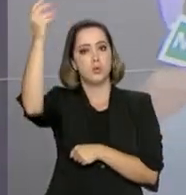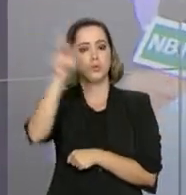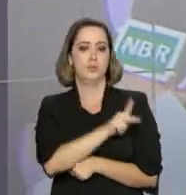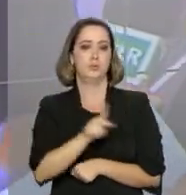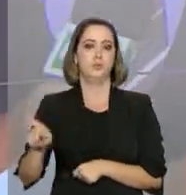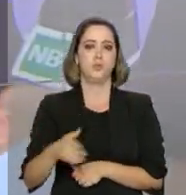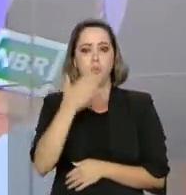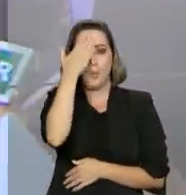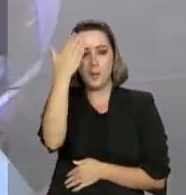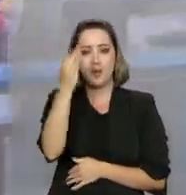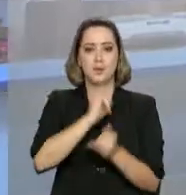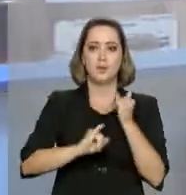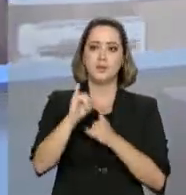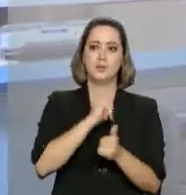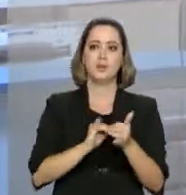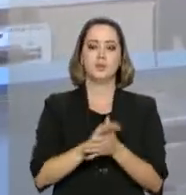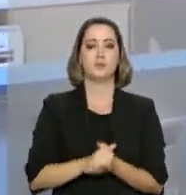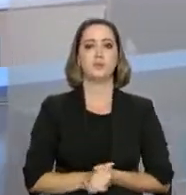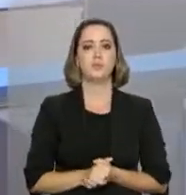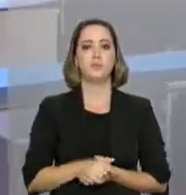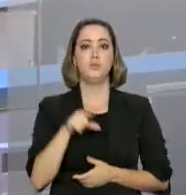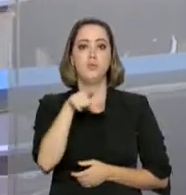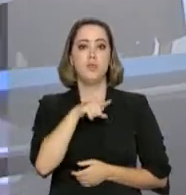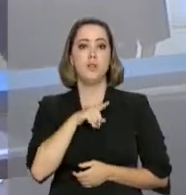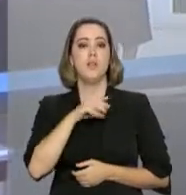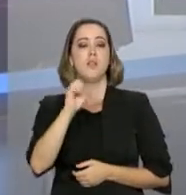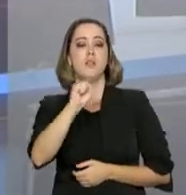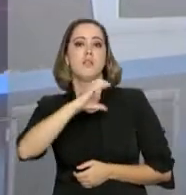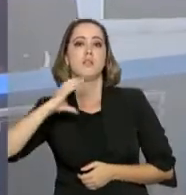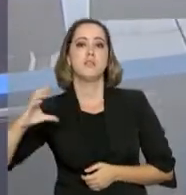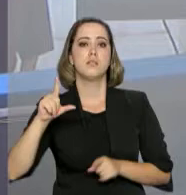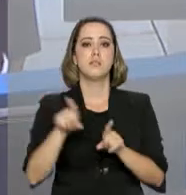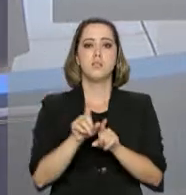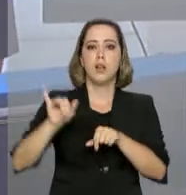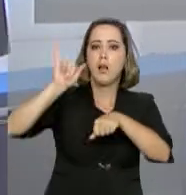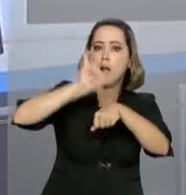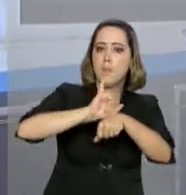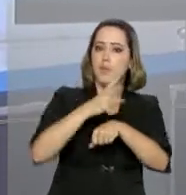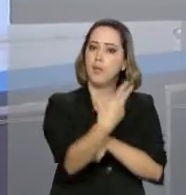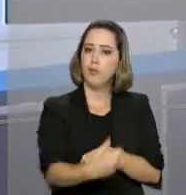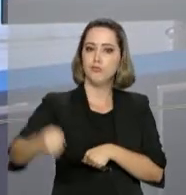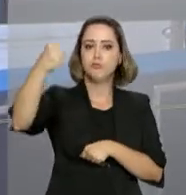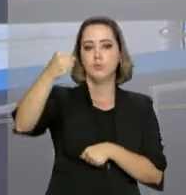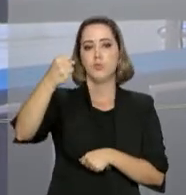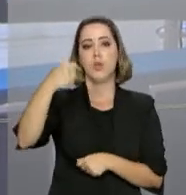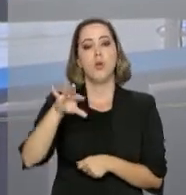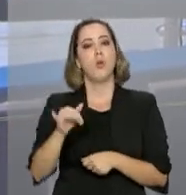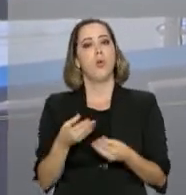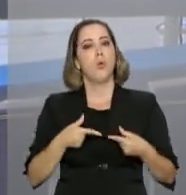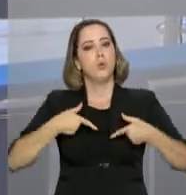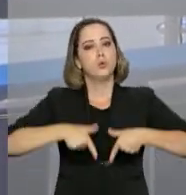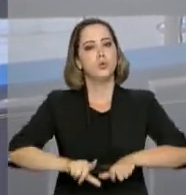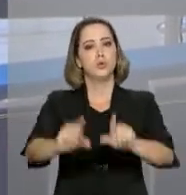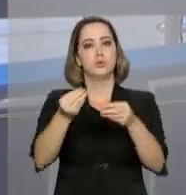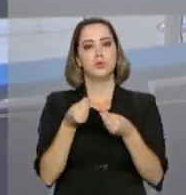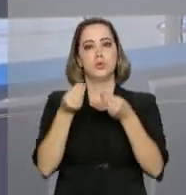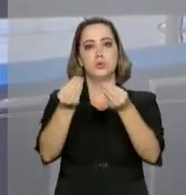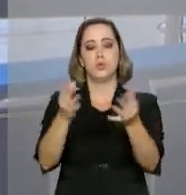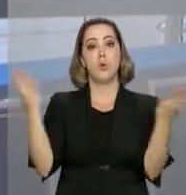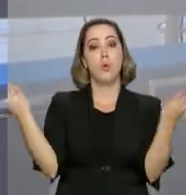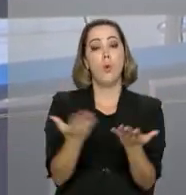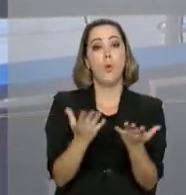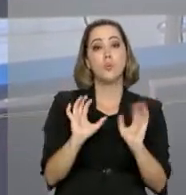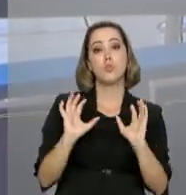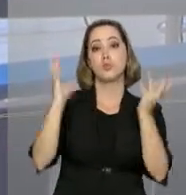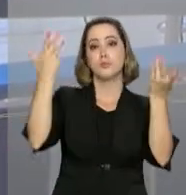pelas informações. Blumenau, em Santa Catarina, é a capital nacional da cerveja. O título foi conferido hoje